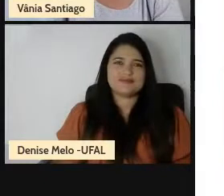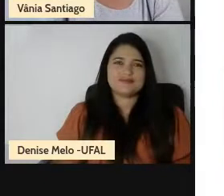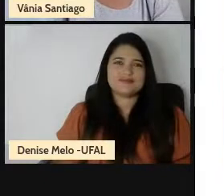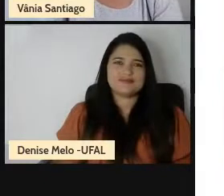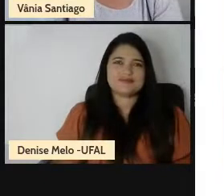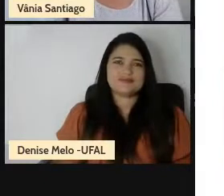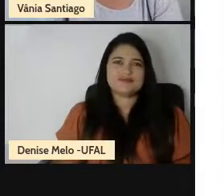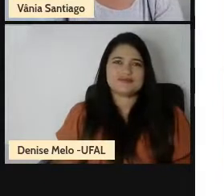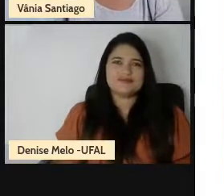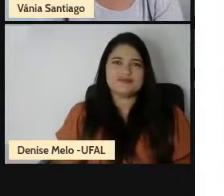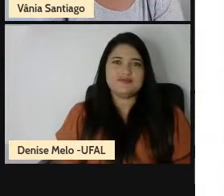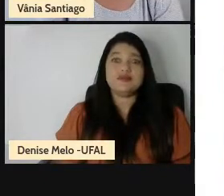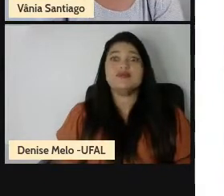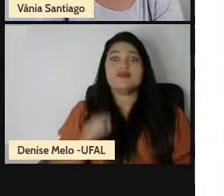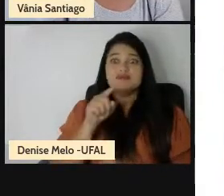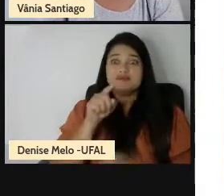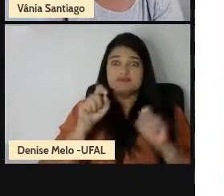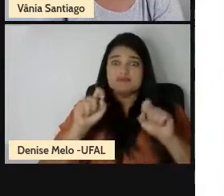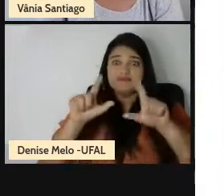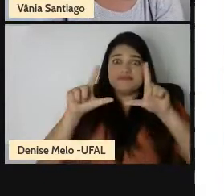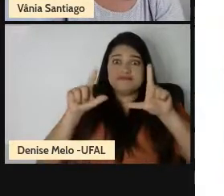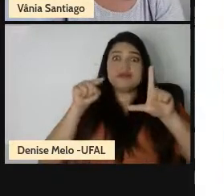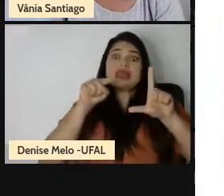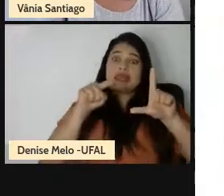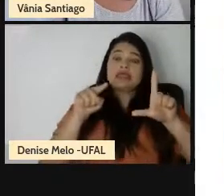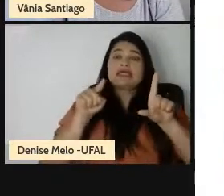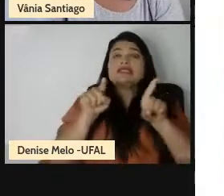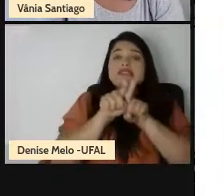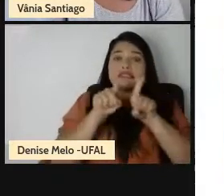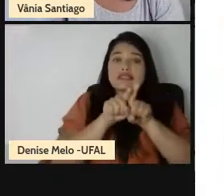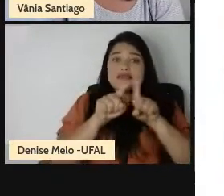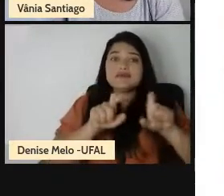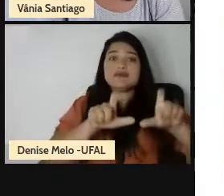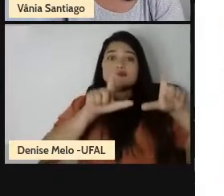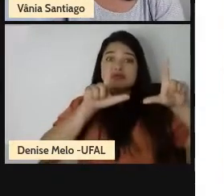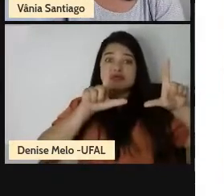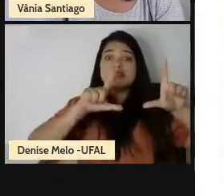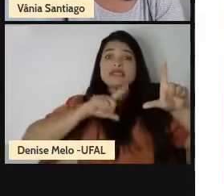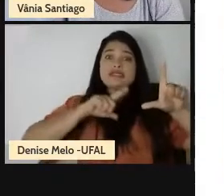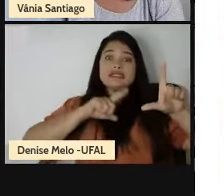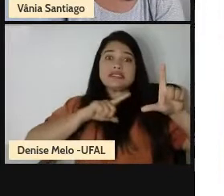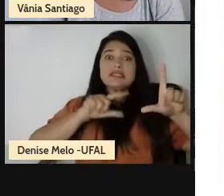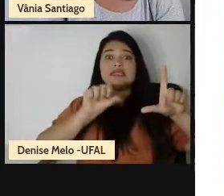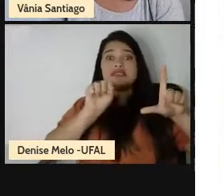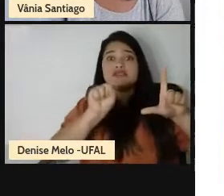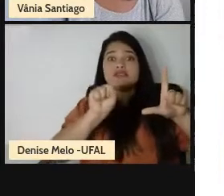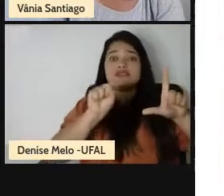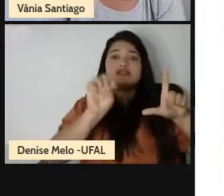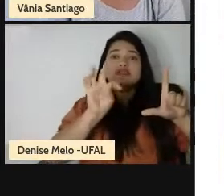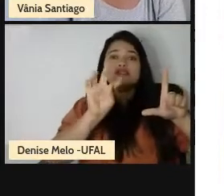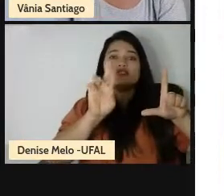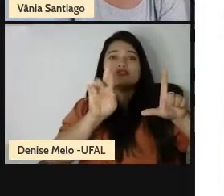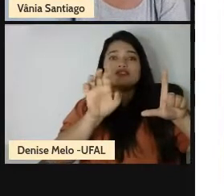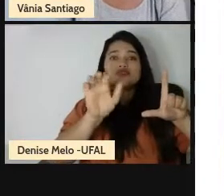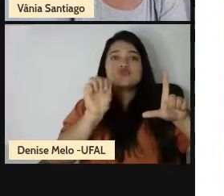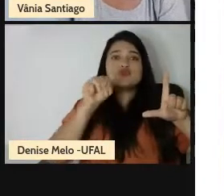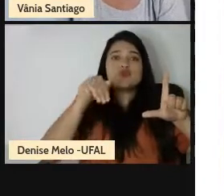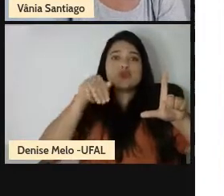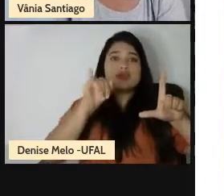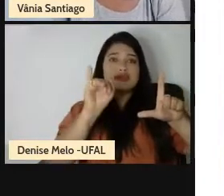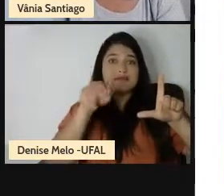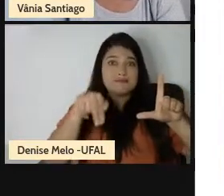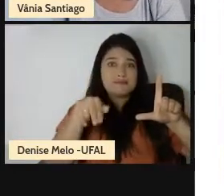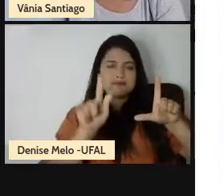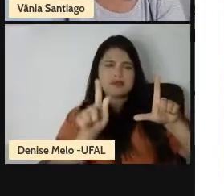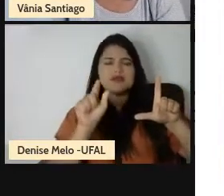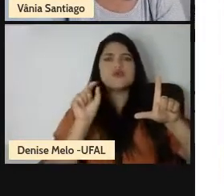Aqui também é uma situação de interpretação com transmissão via streaming. A gente tem isso, tem